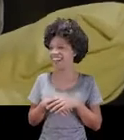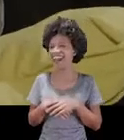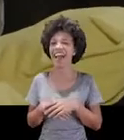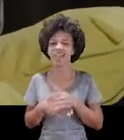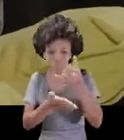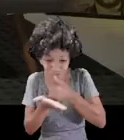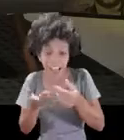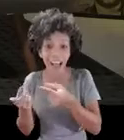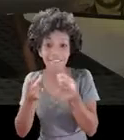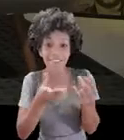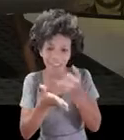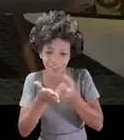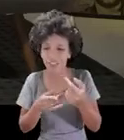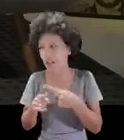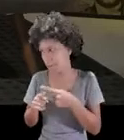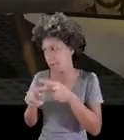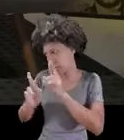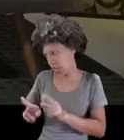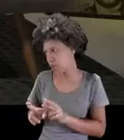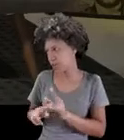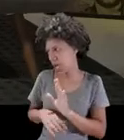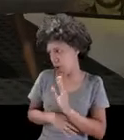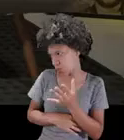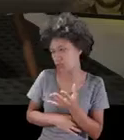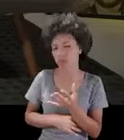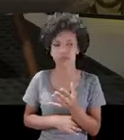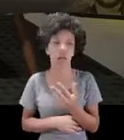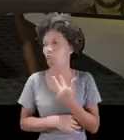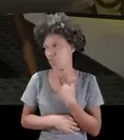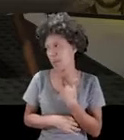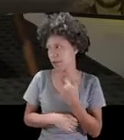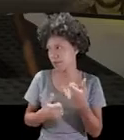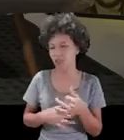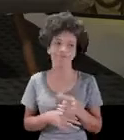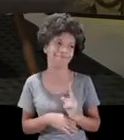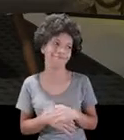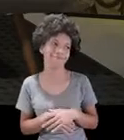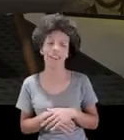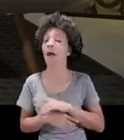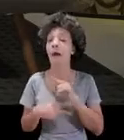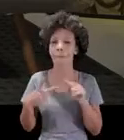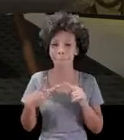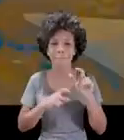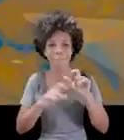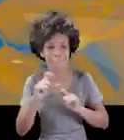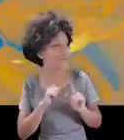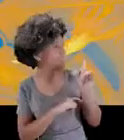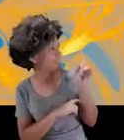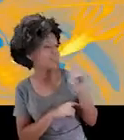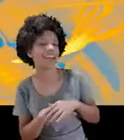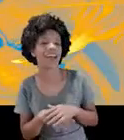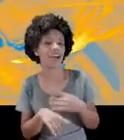essa função de cocaína mas ficou lá imenso também né na Rússia você não pode faltar o próximo meme